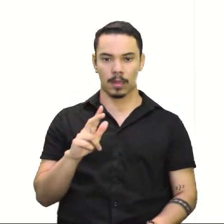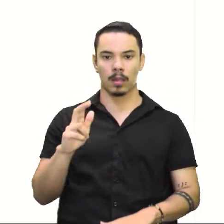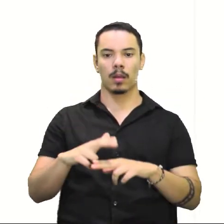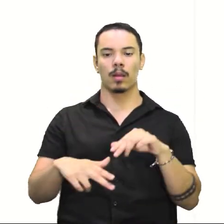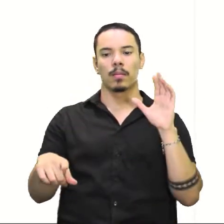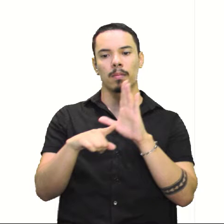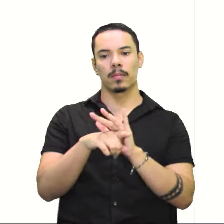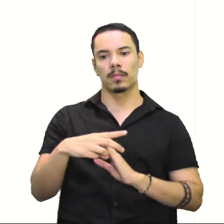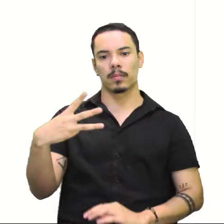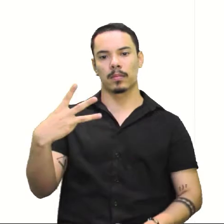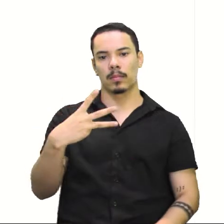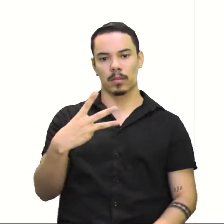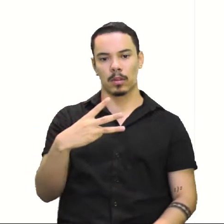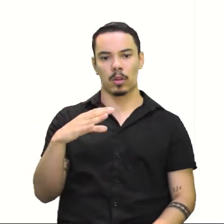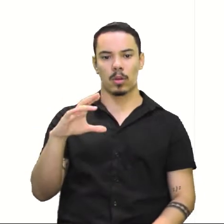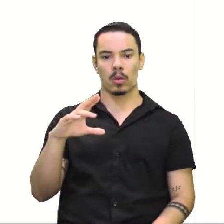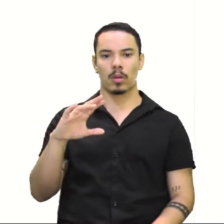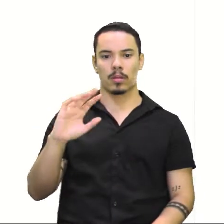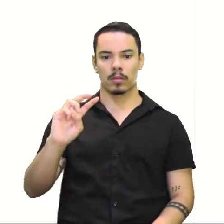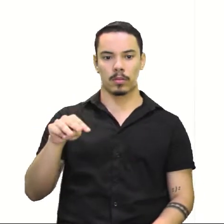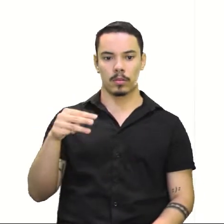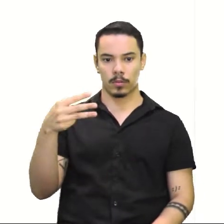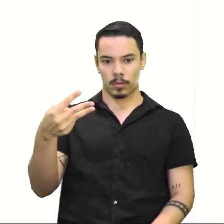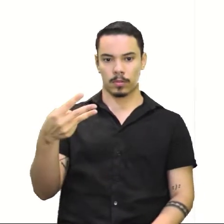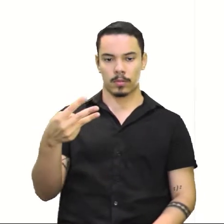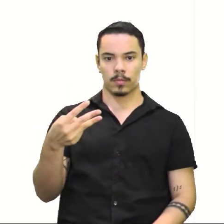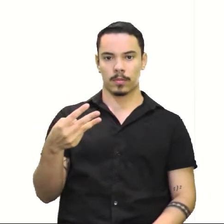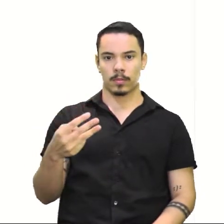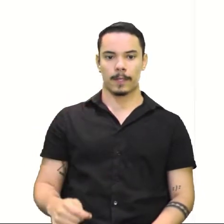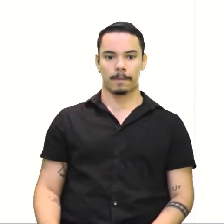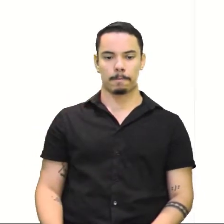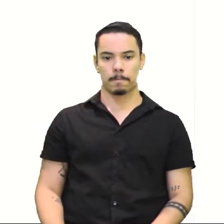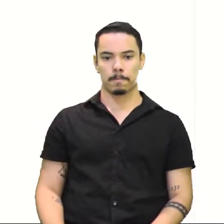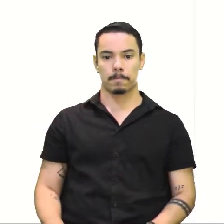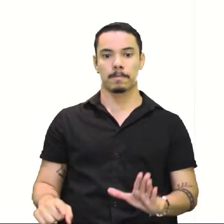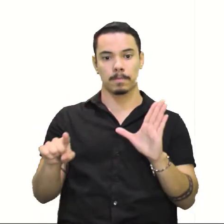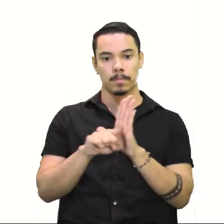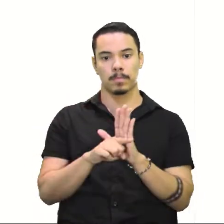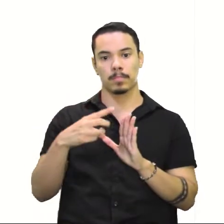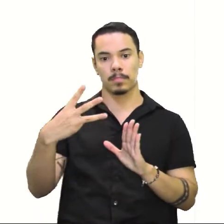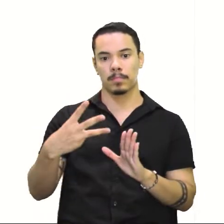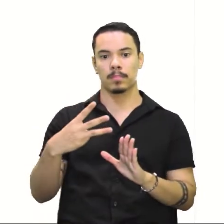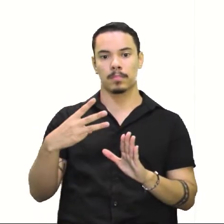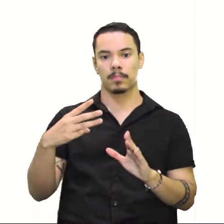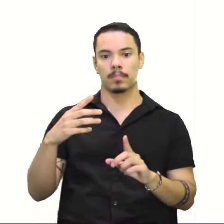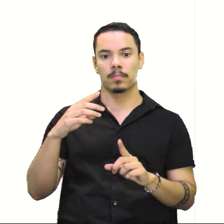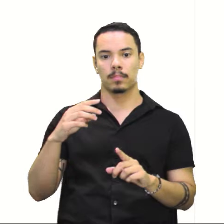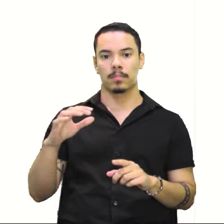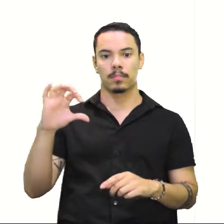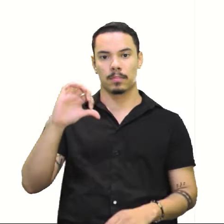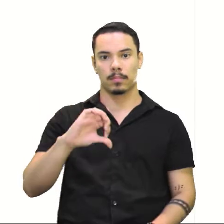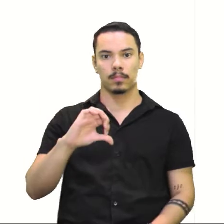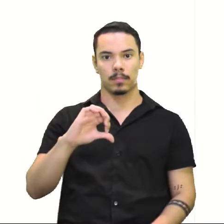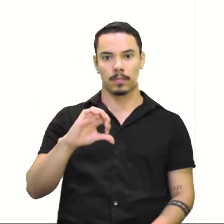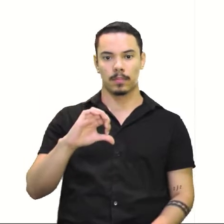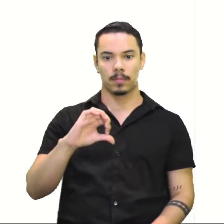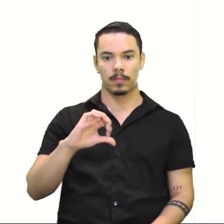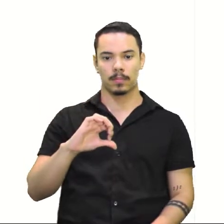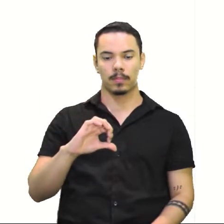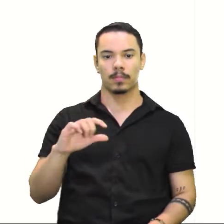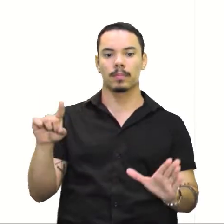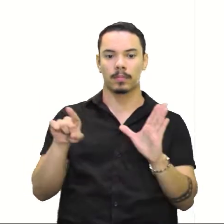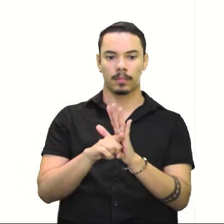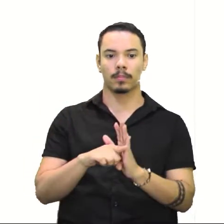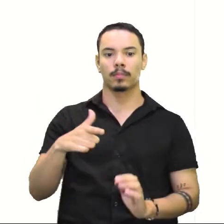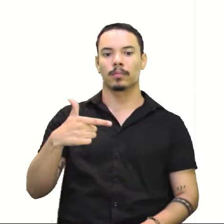ao cubo. Menos 27. Menos 3 vezes menos 3, 9. mais 9. Mais 9 vezes menos 3. Menos 27.